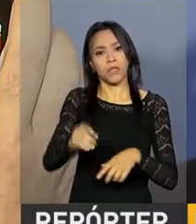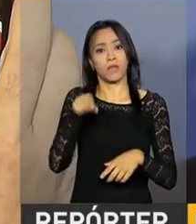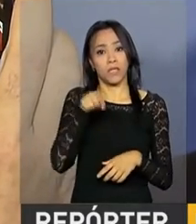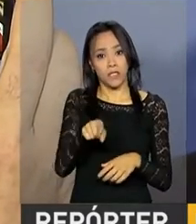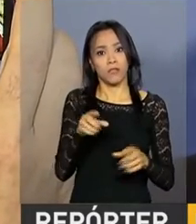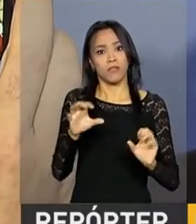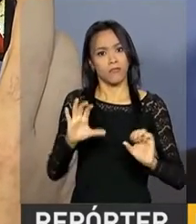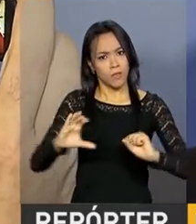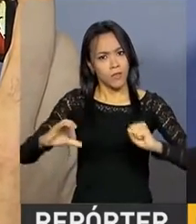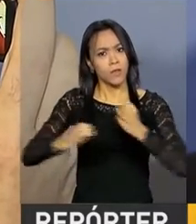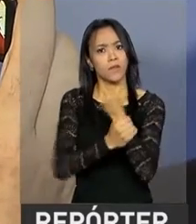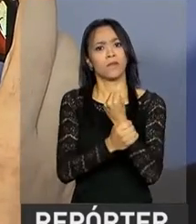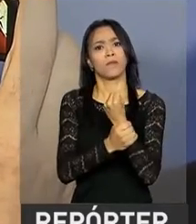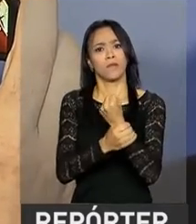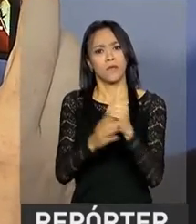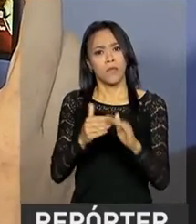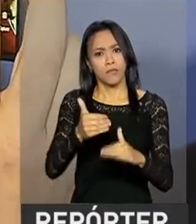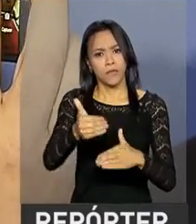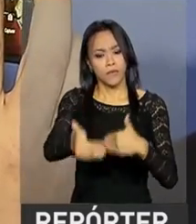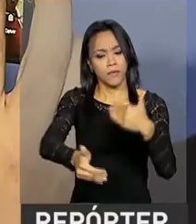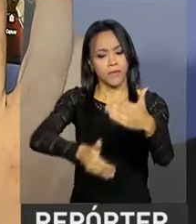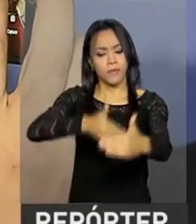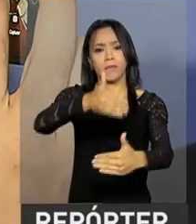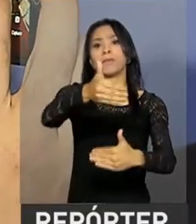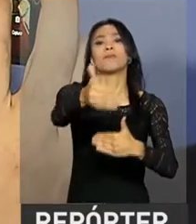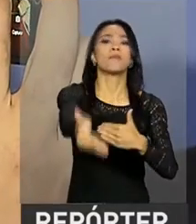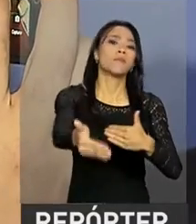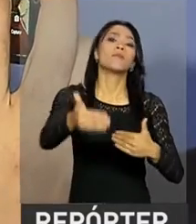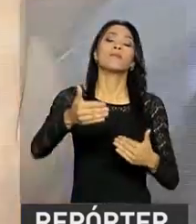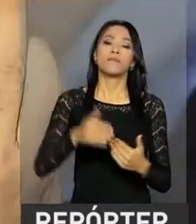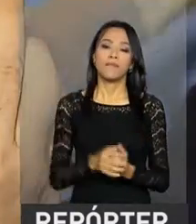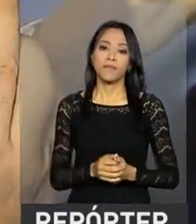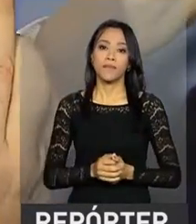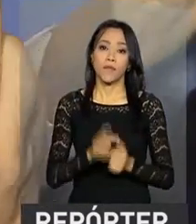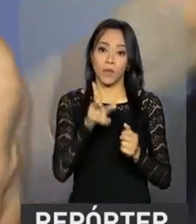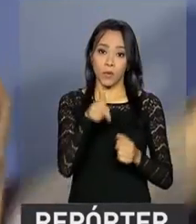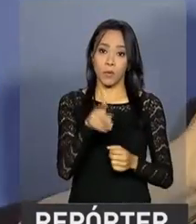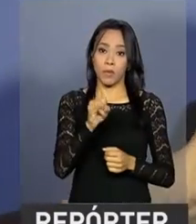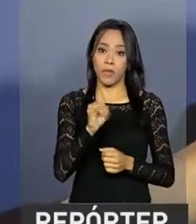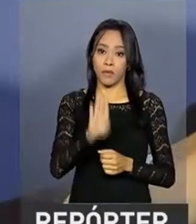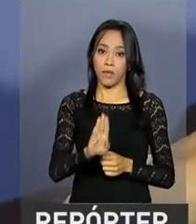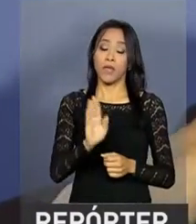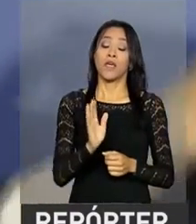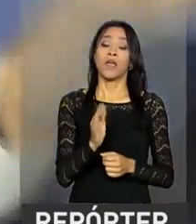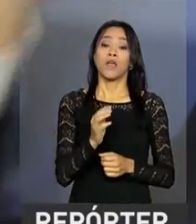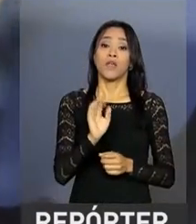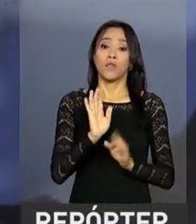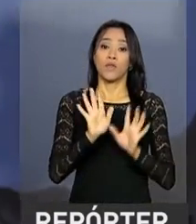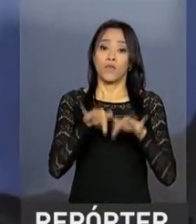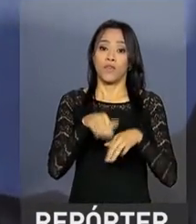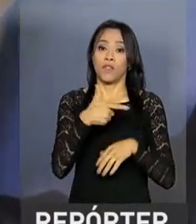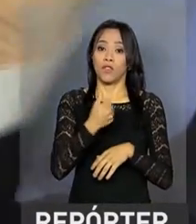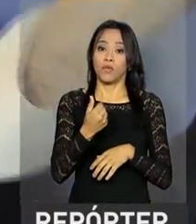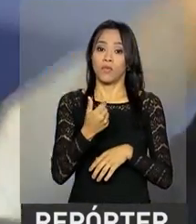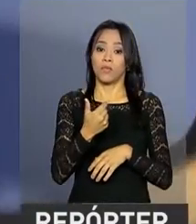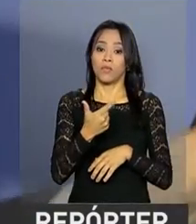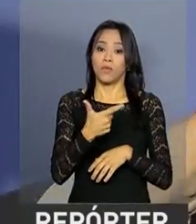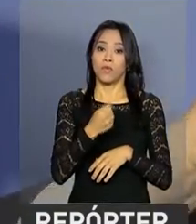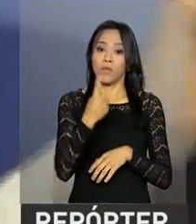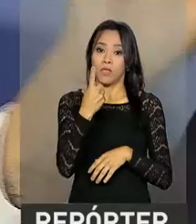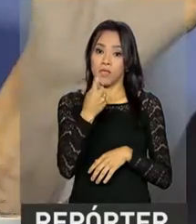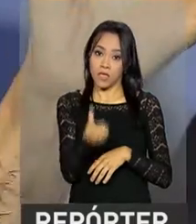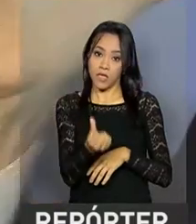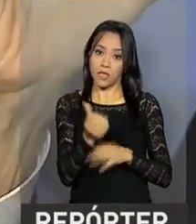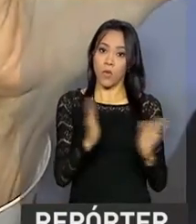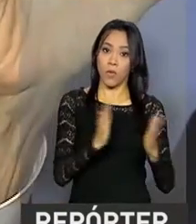consolidasse tá aí sim analisar o conhecimento obtido no final de 16 17 comparado com